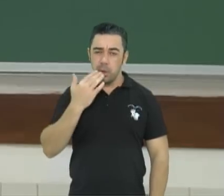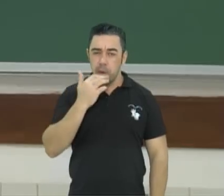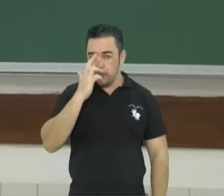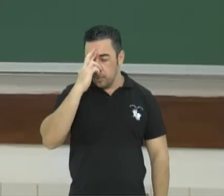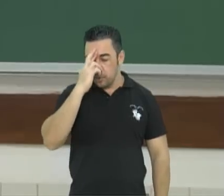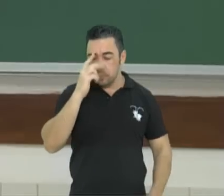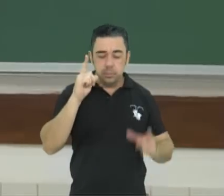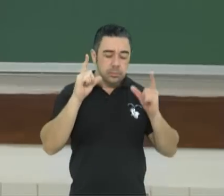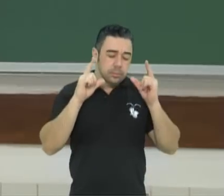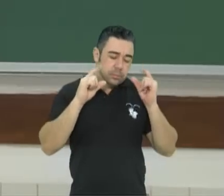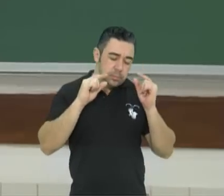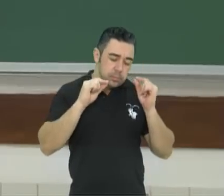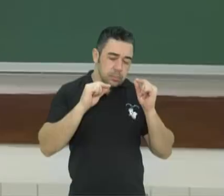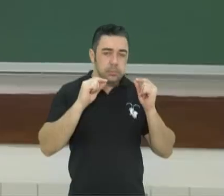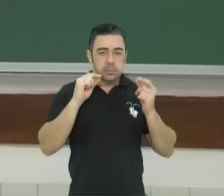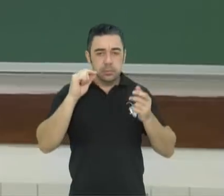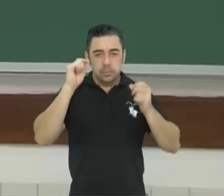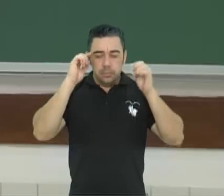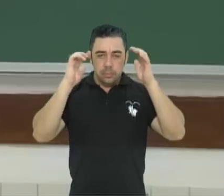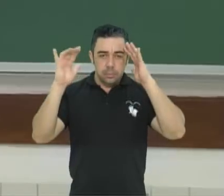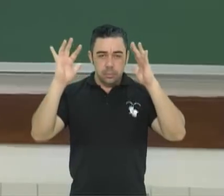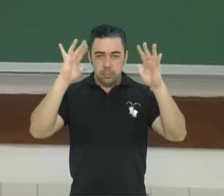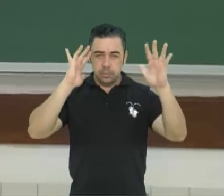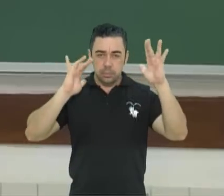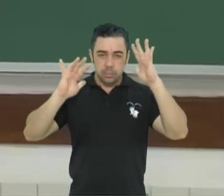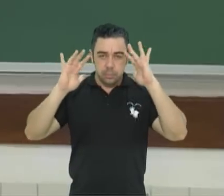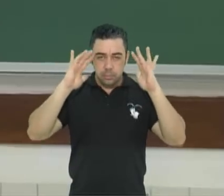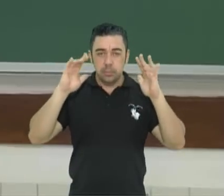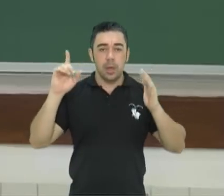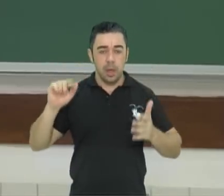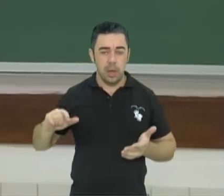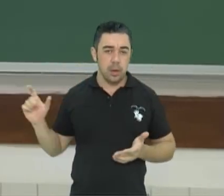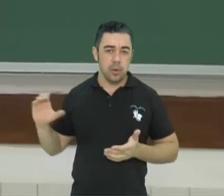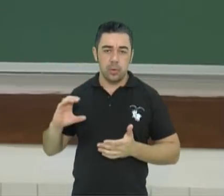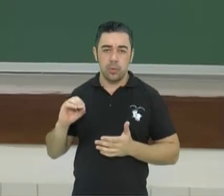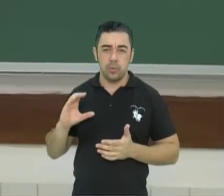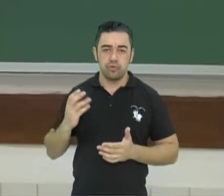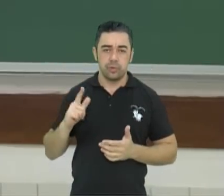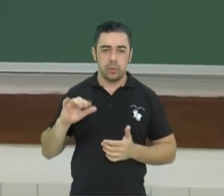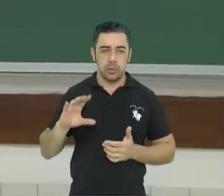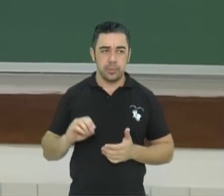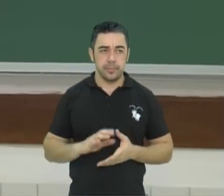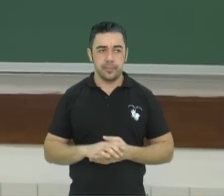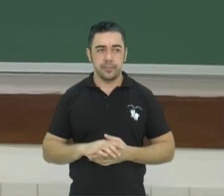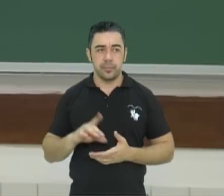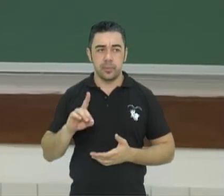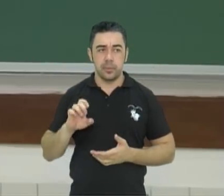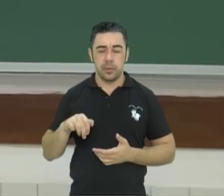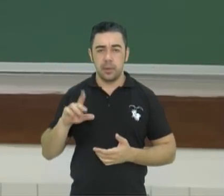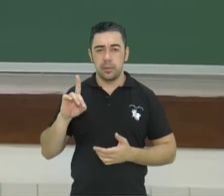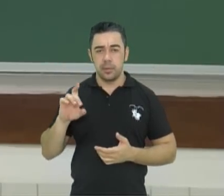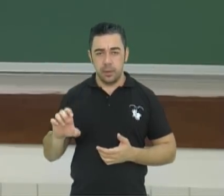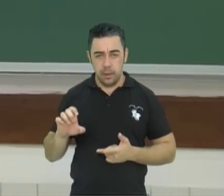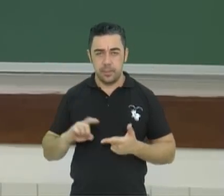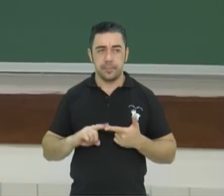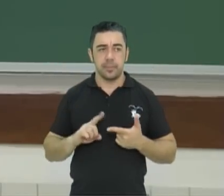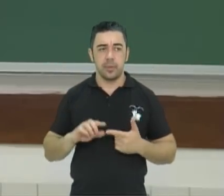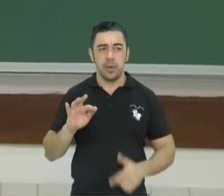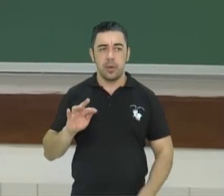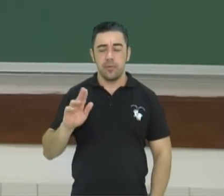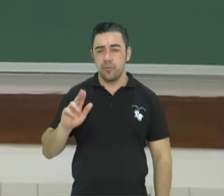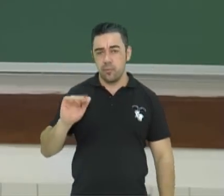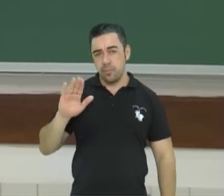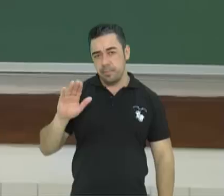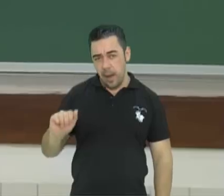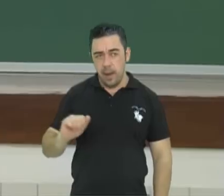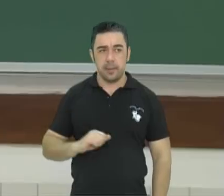né, dá uma refrescada nas ideias, dá uma descansada, então a gente tira o cochilo. O dendê, o fubá, que é muito comum na nossa